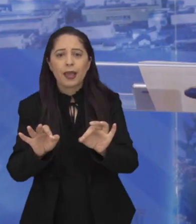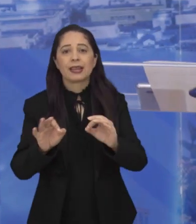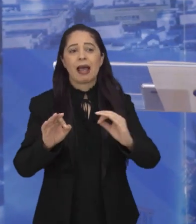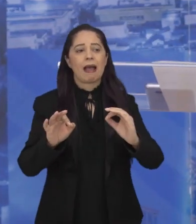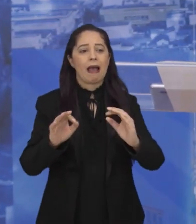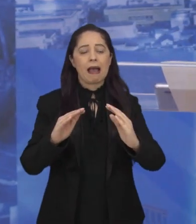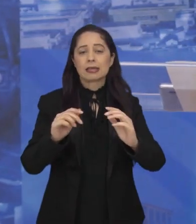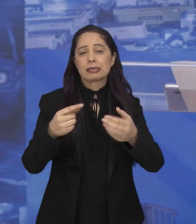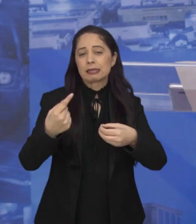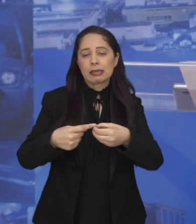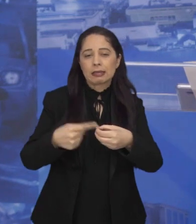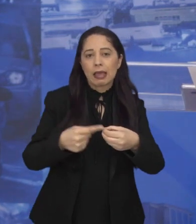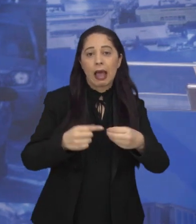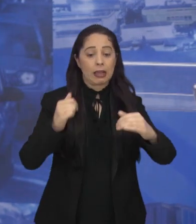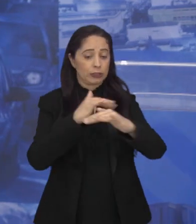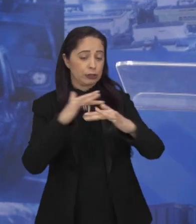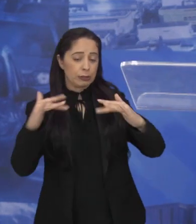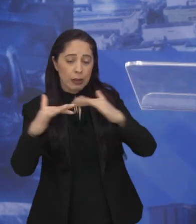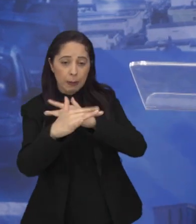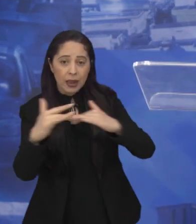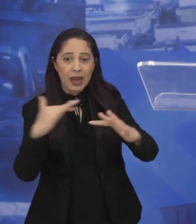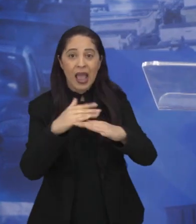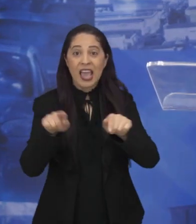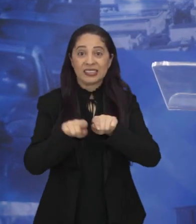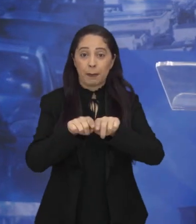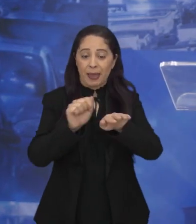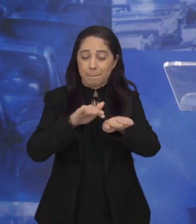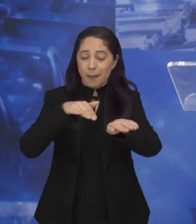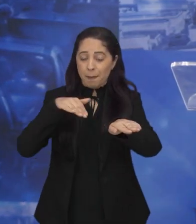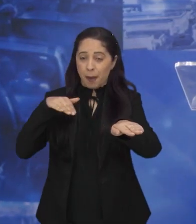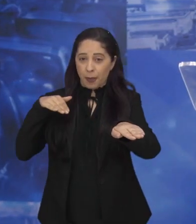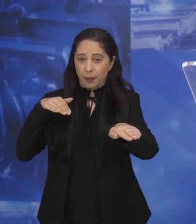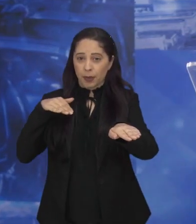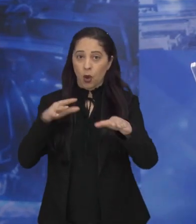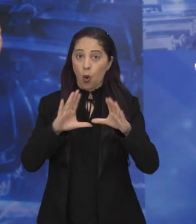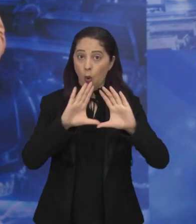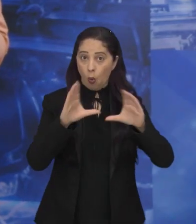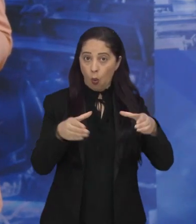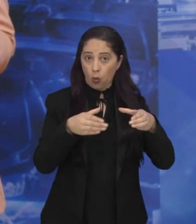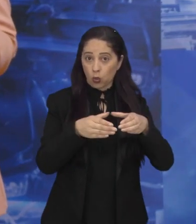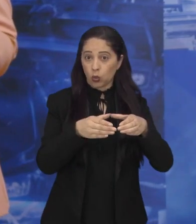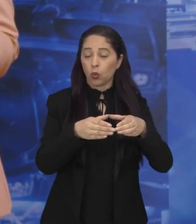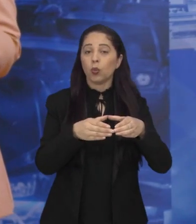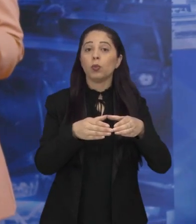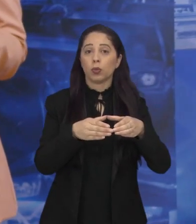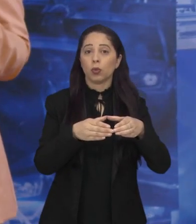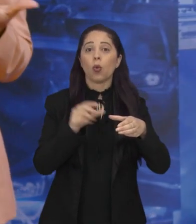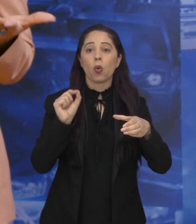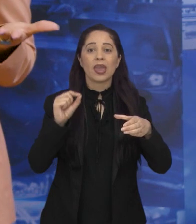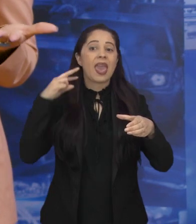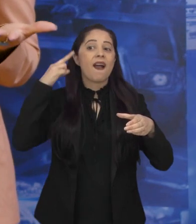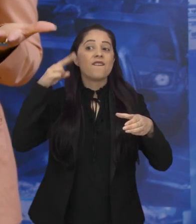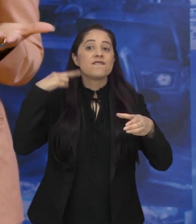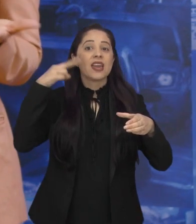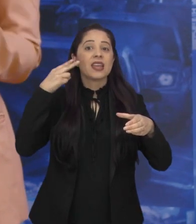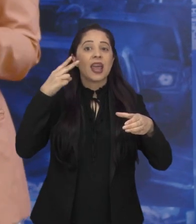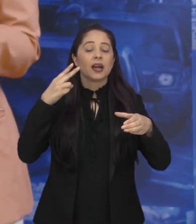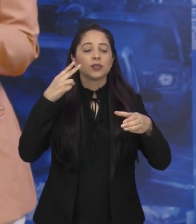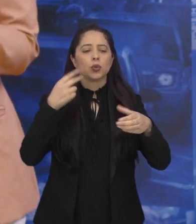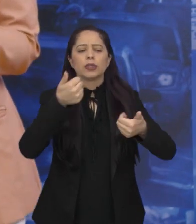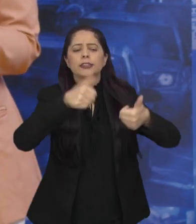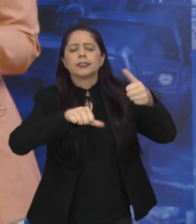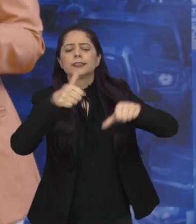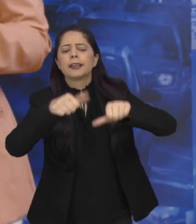políticas de habitação, mobilidade urbana e trânsito. O grupo é formado por vereadores que avaliam e